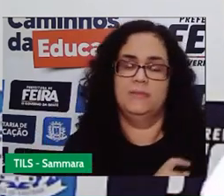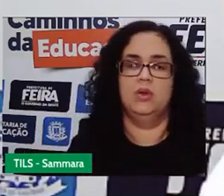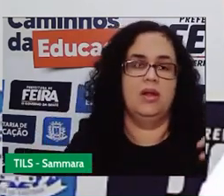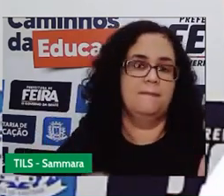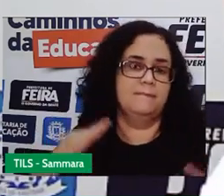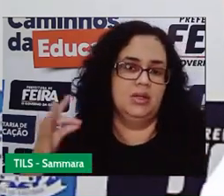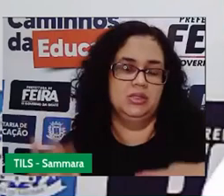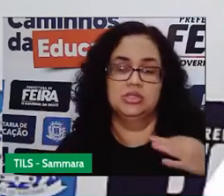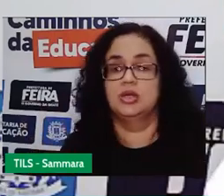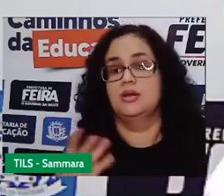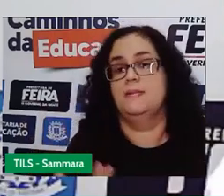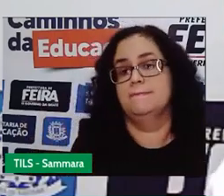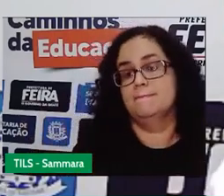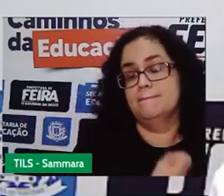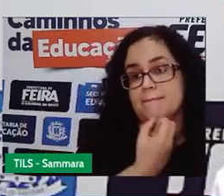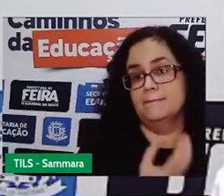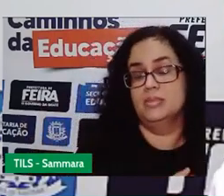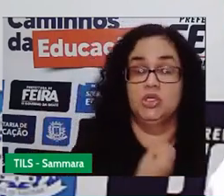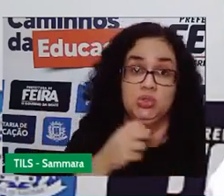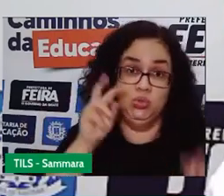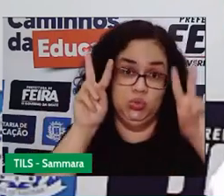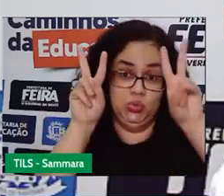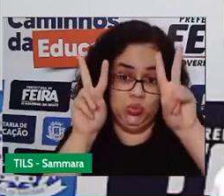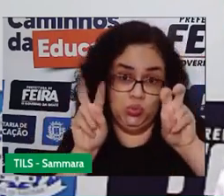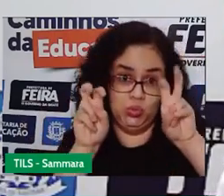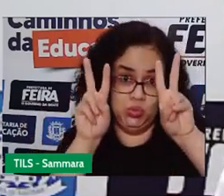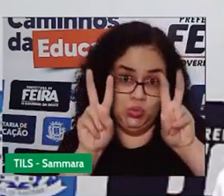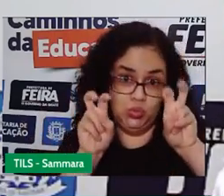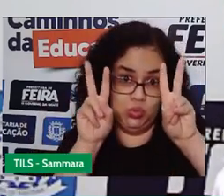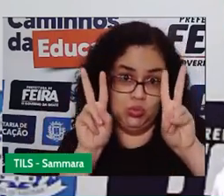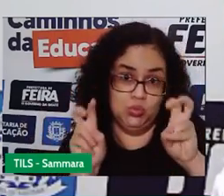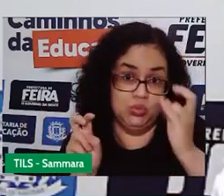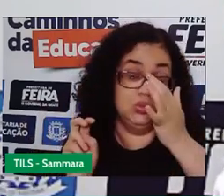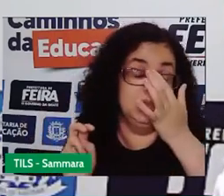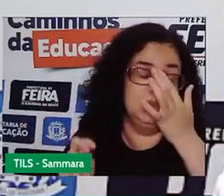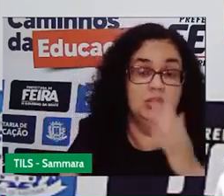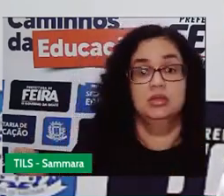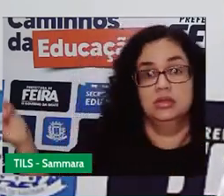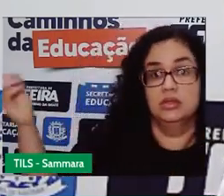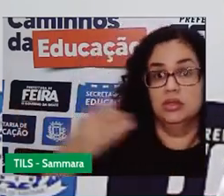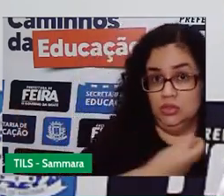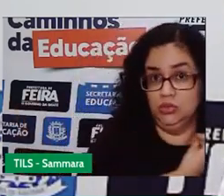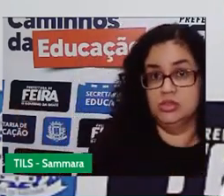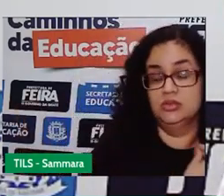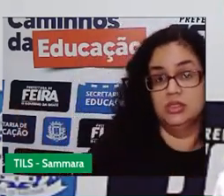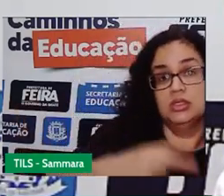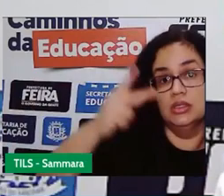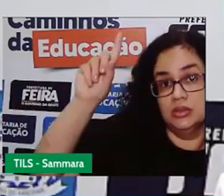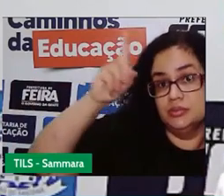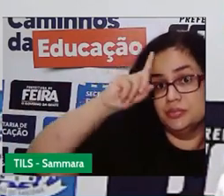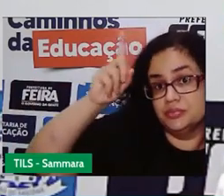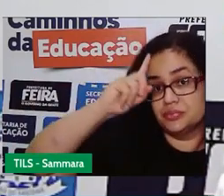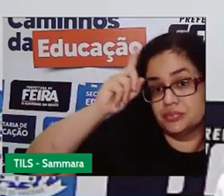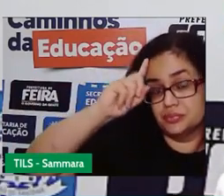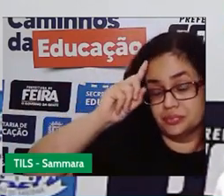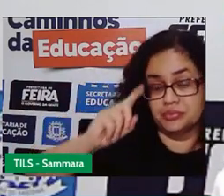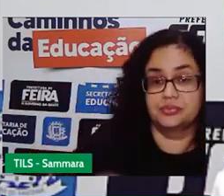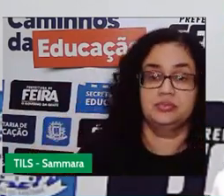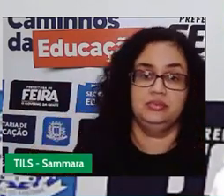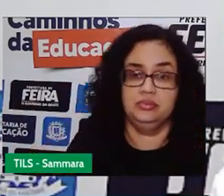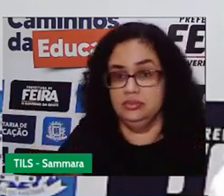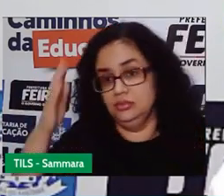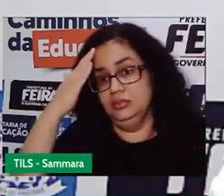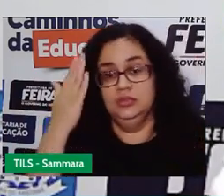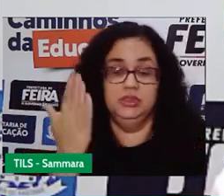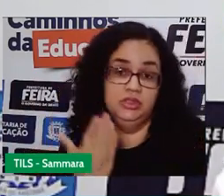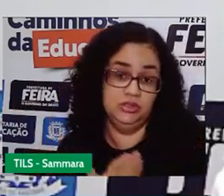atualidade, trazem aí questões para criticar, para discordar, também trazem opinião sobre alguns assuntos.